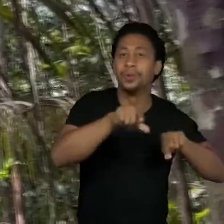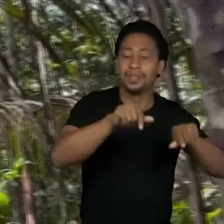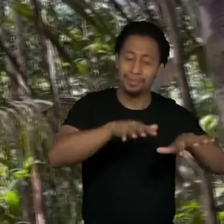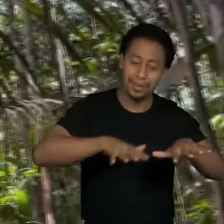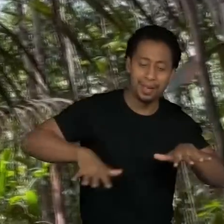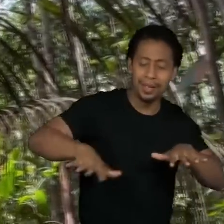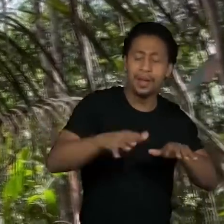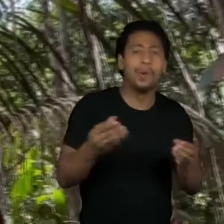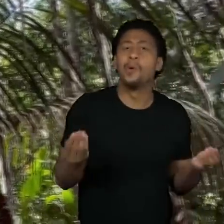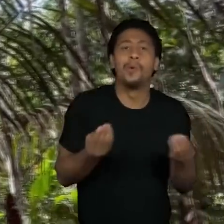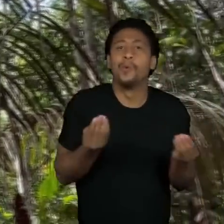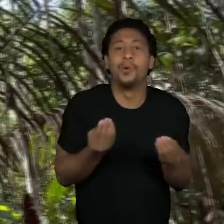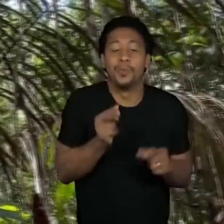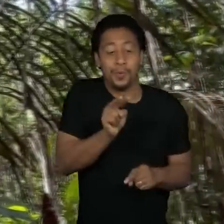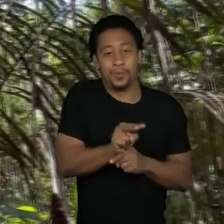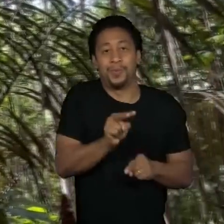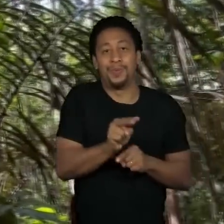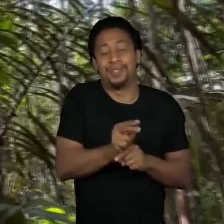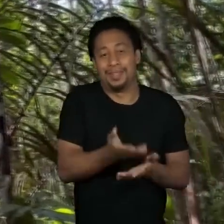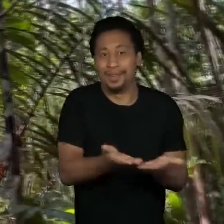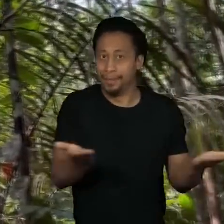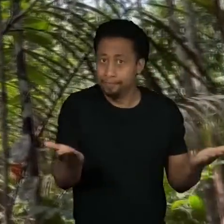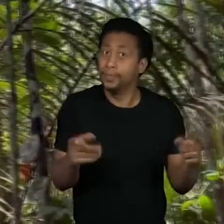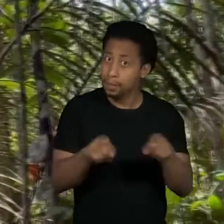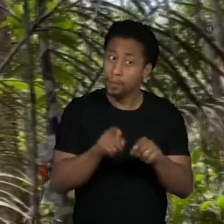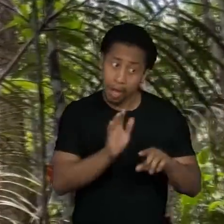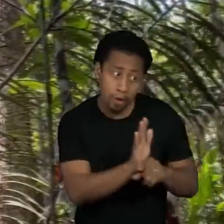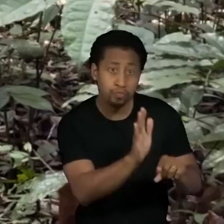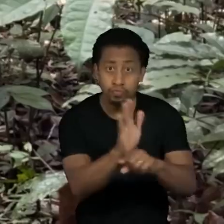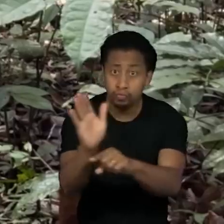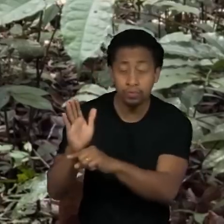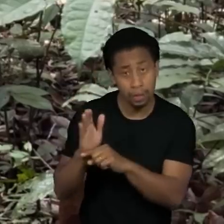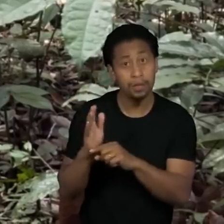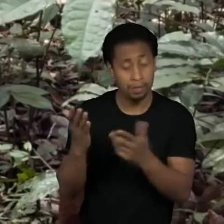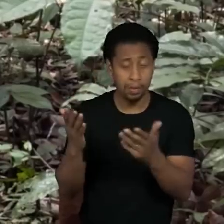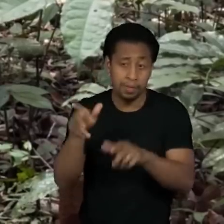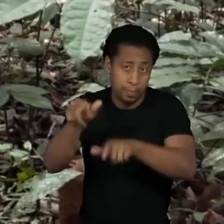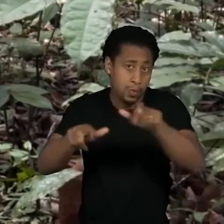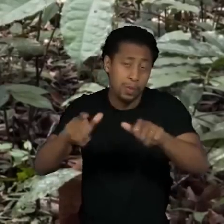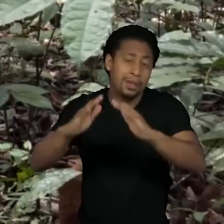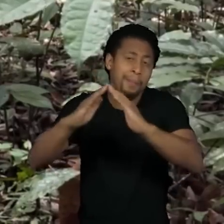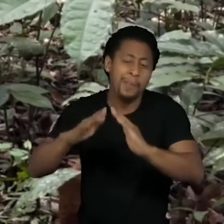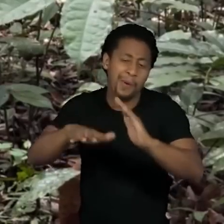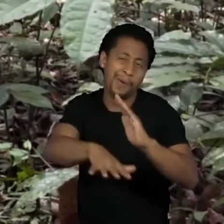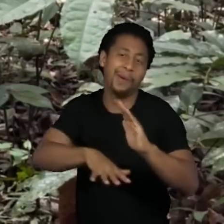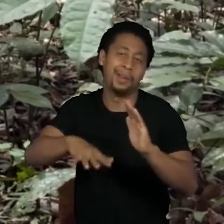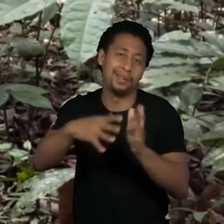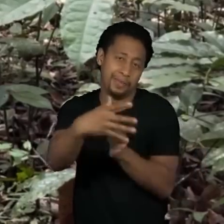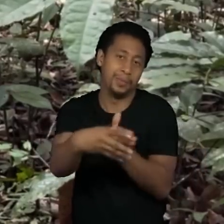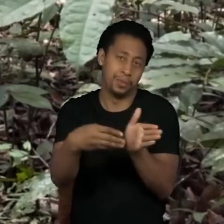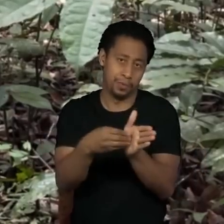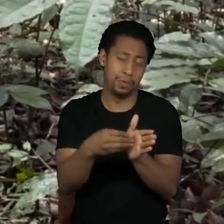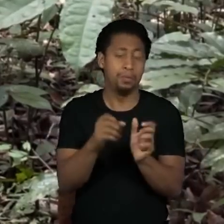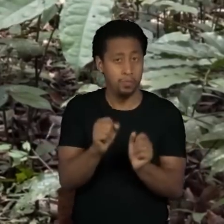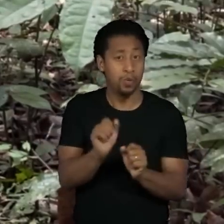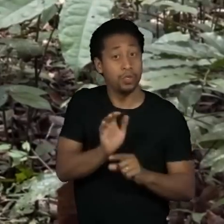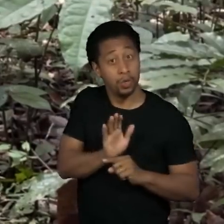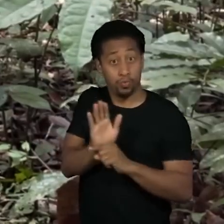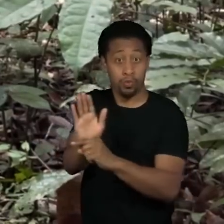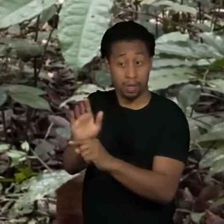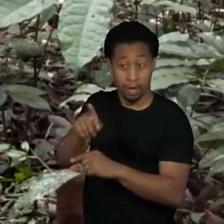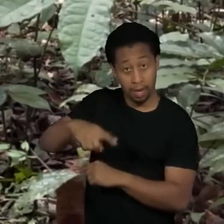com retorno e benefícios para as populações humanas da Amazônia. Sejam benefícios na forma de